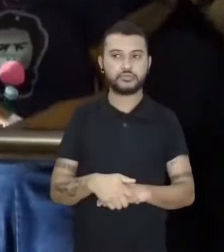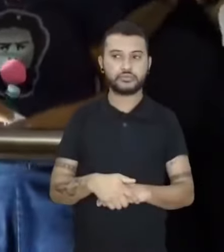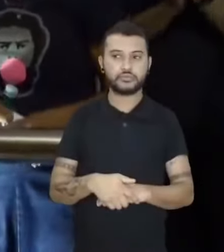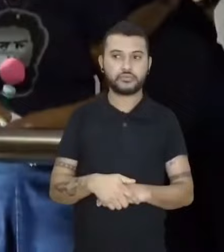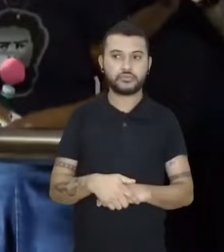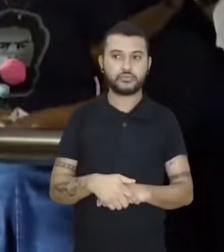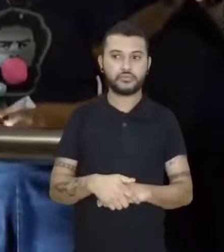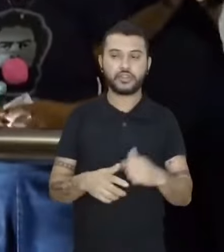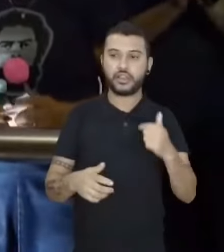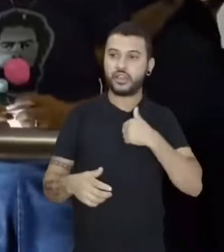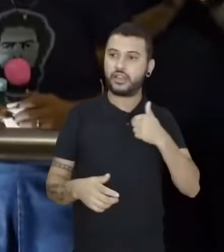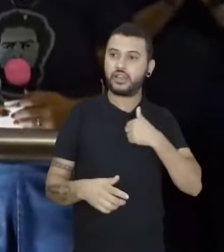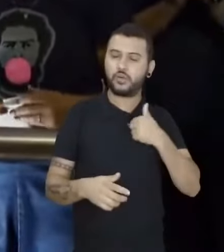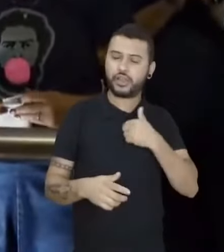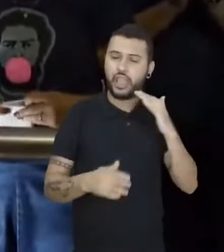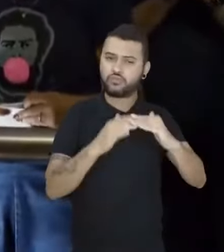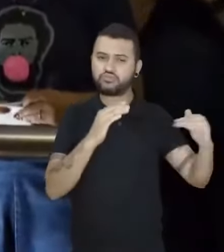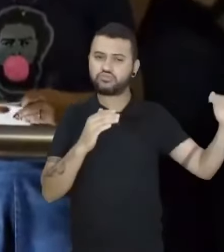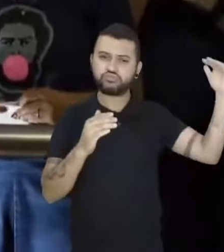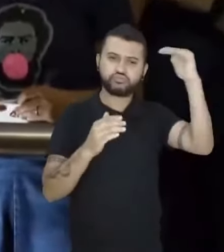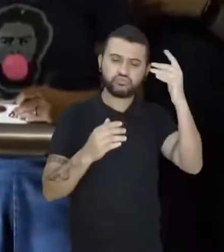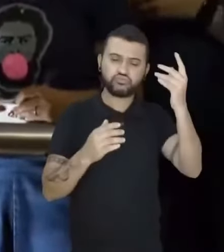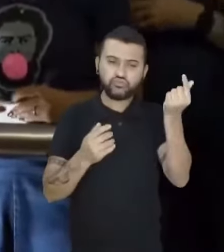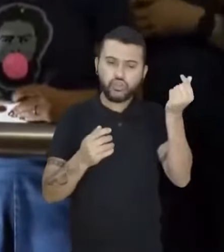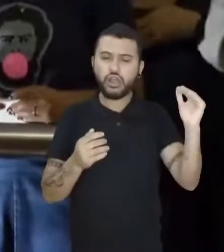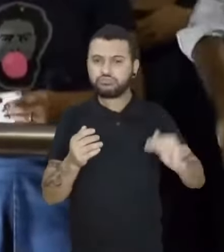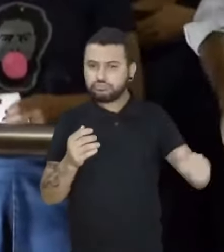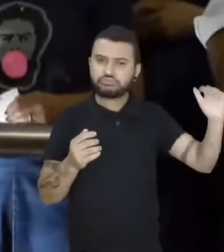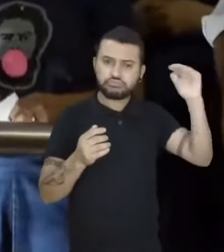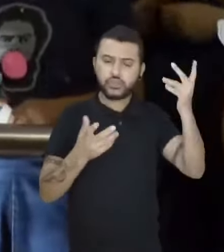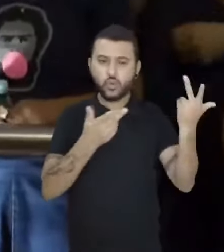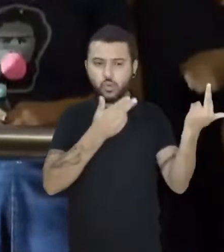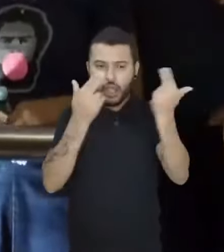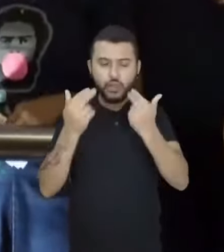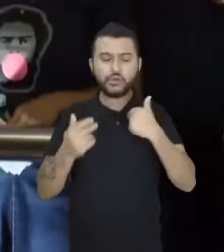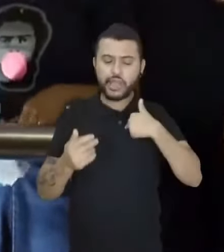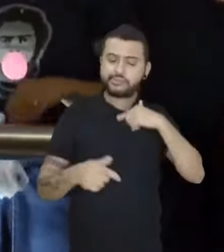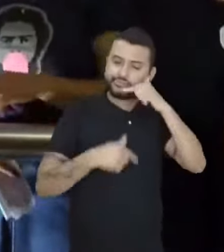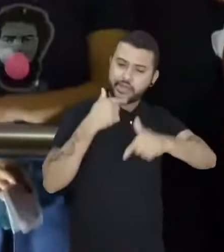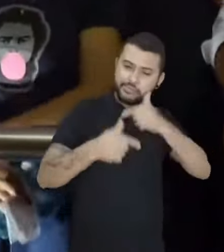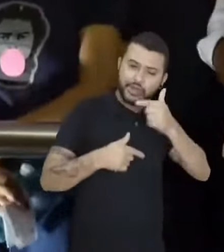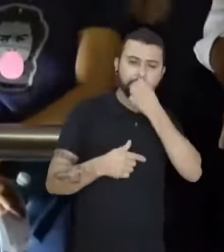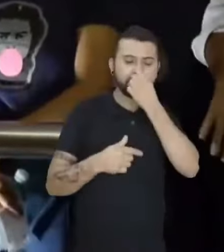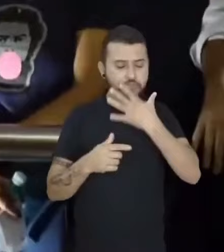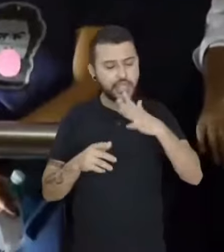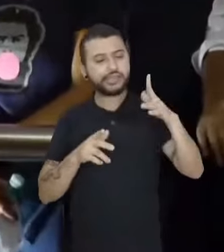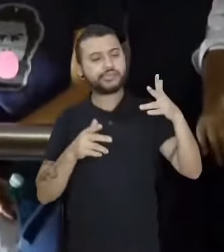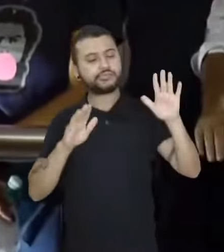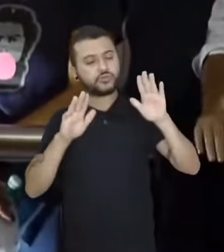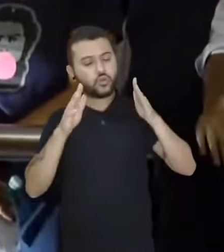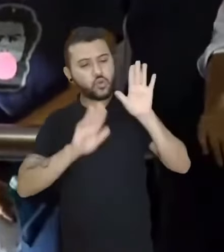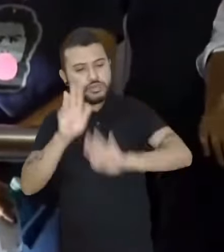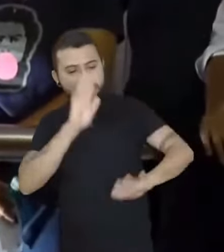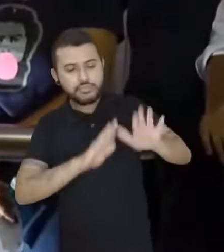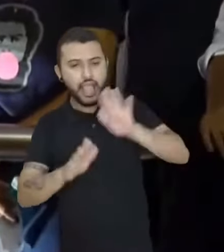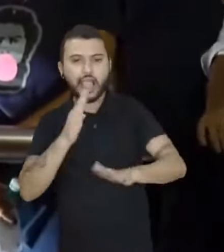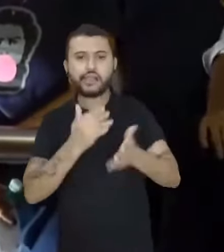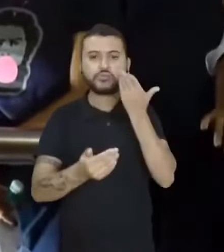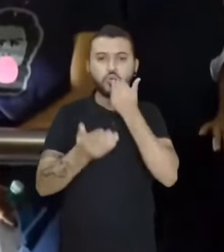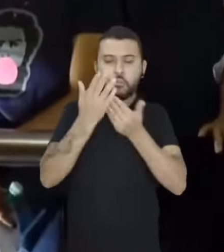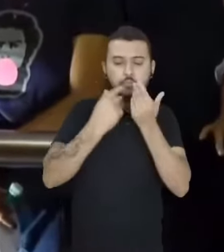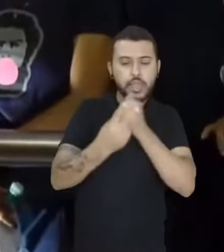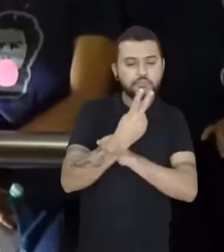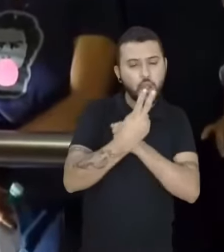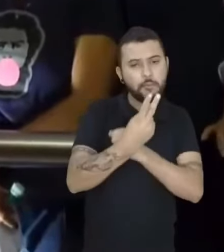Eu quero ser da classe média. Eu quero ganhar bem, quero estudar bem, quero morar bem. Eu quero